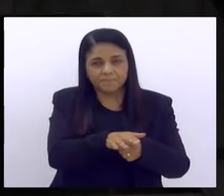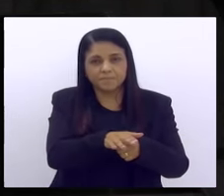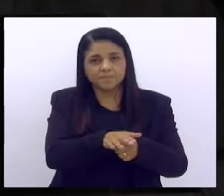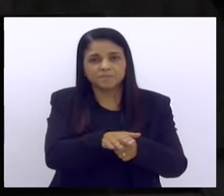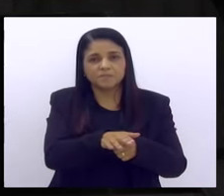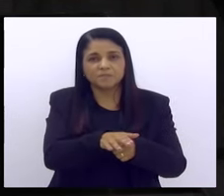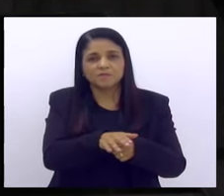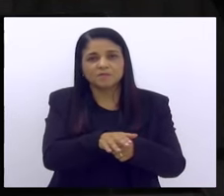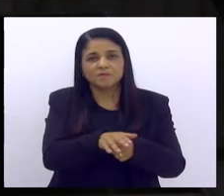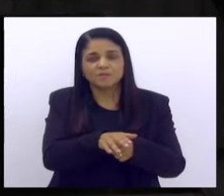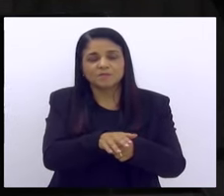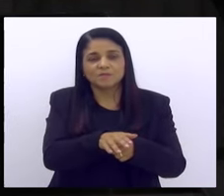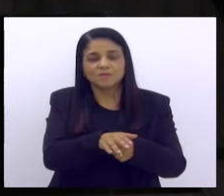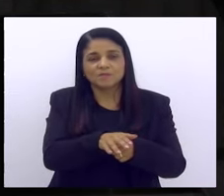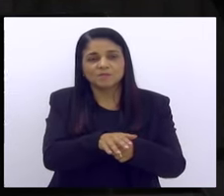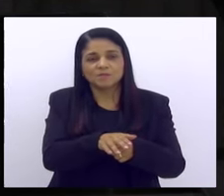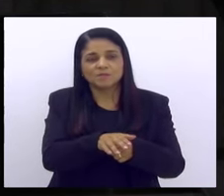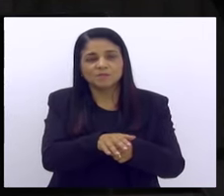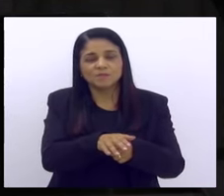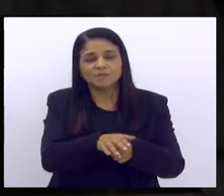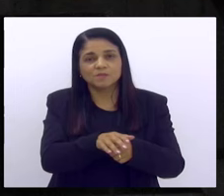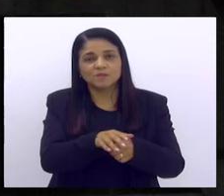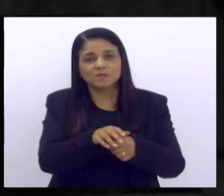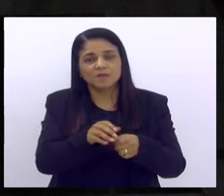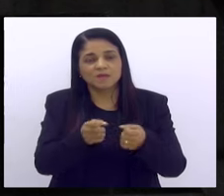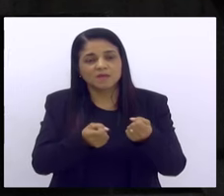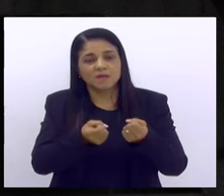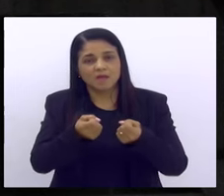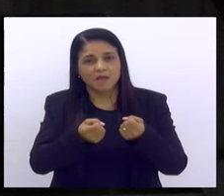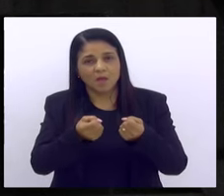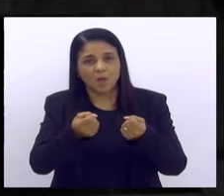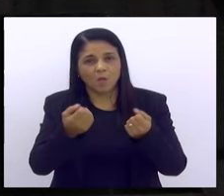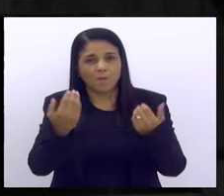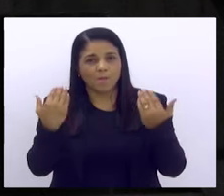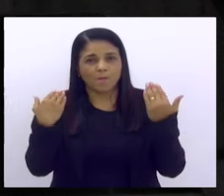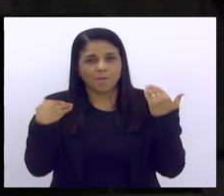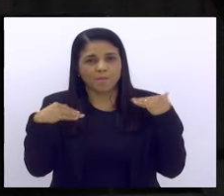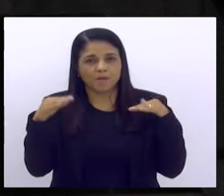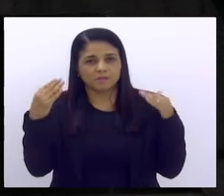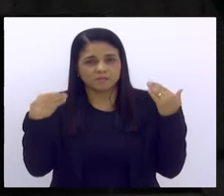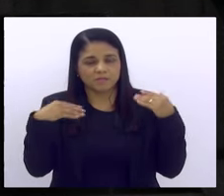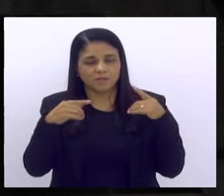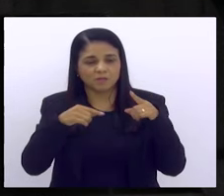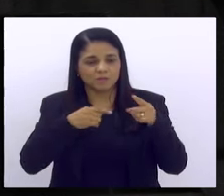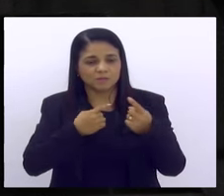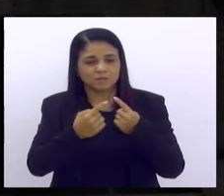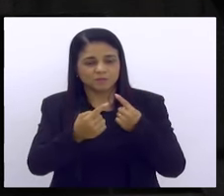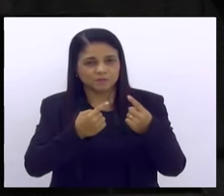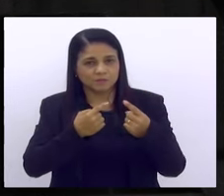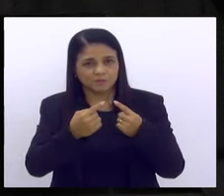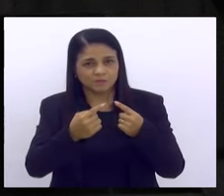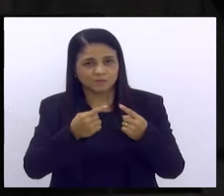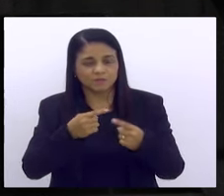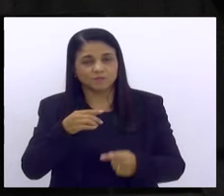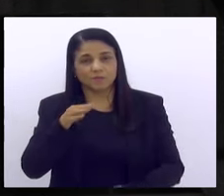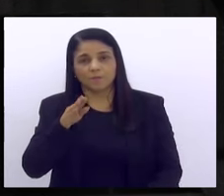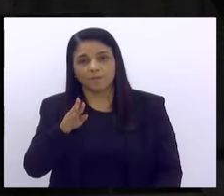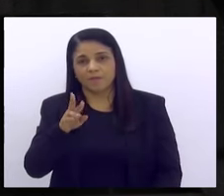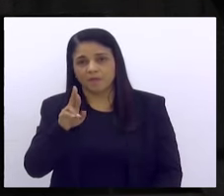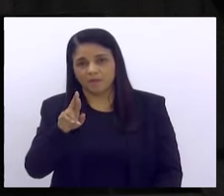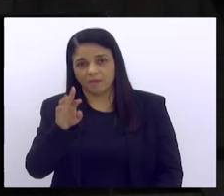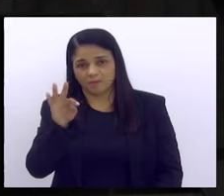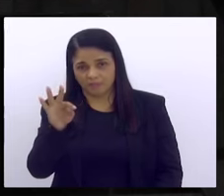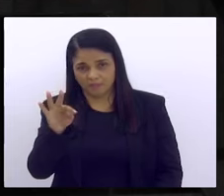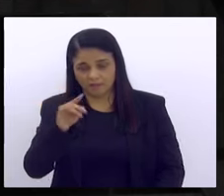o tráfego de carros de passeio na via seletiva do BRT.